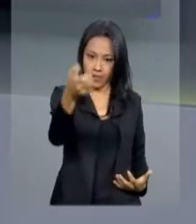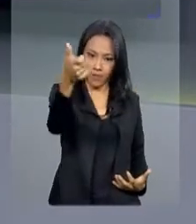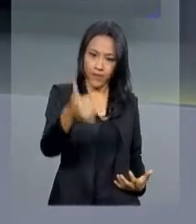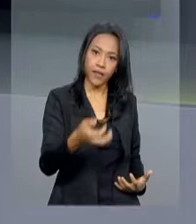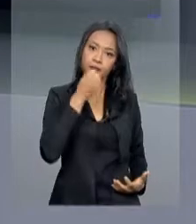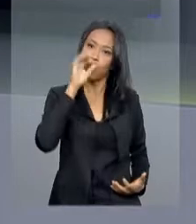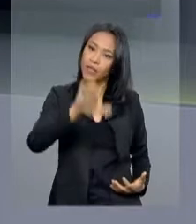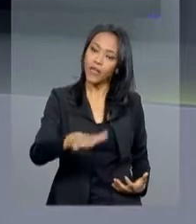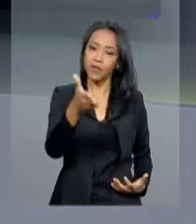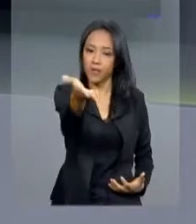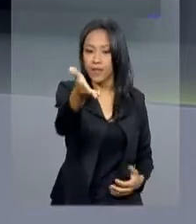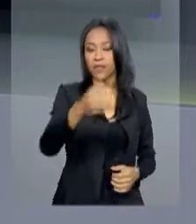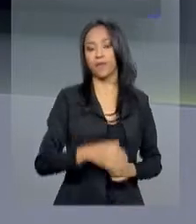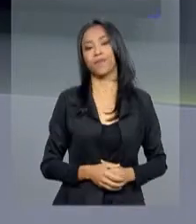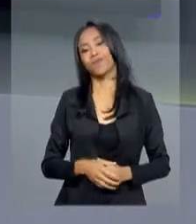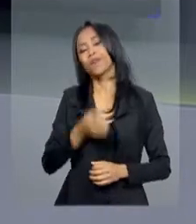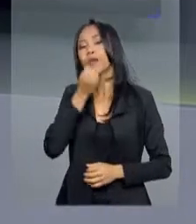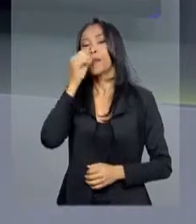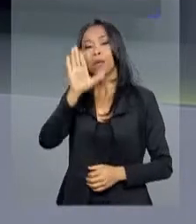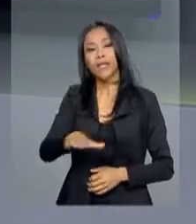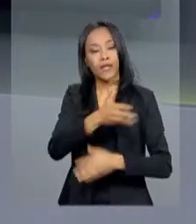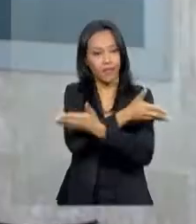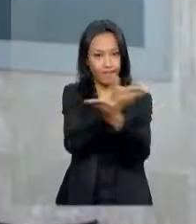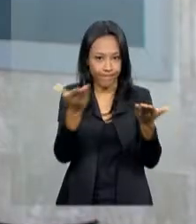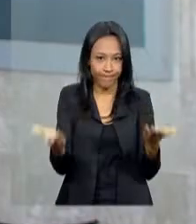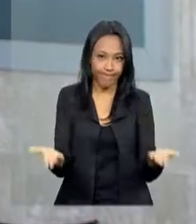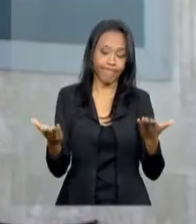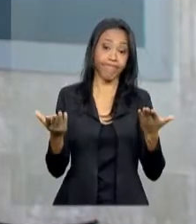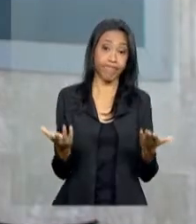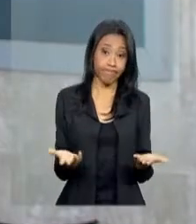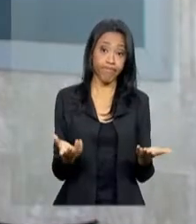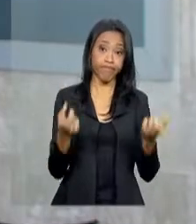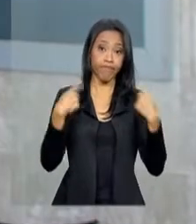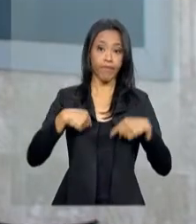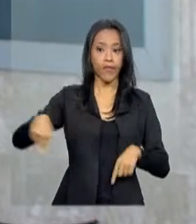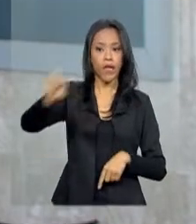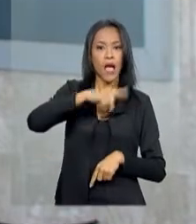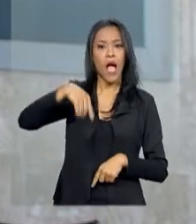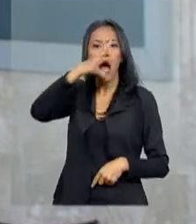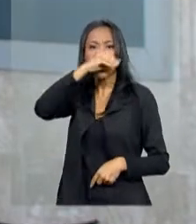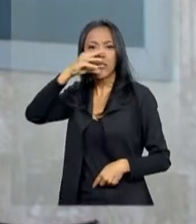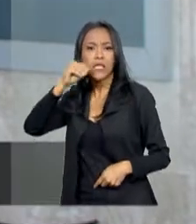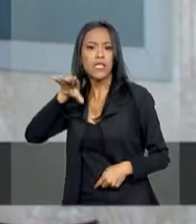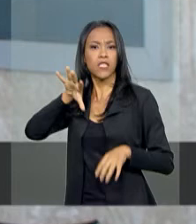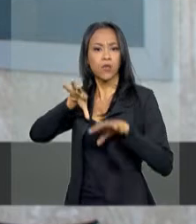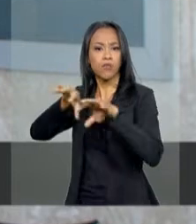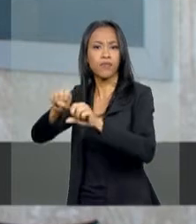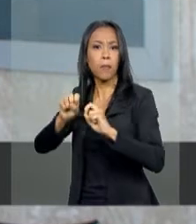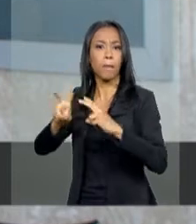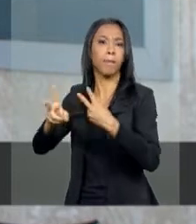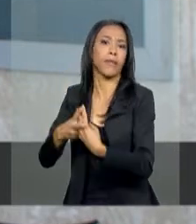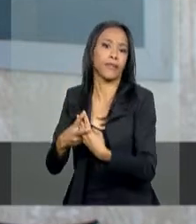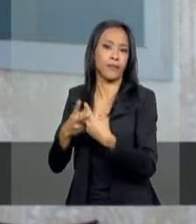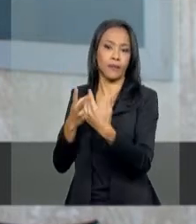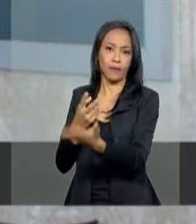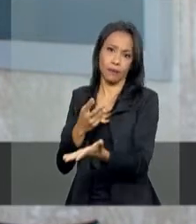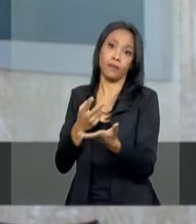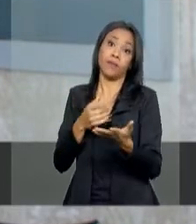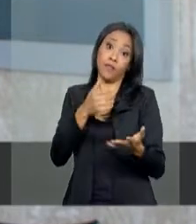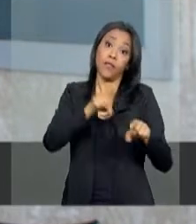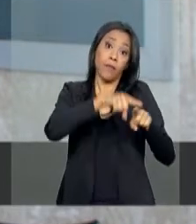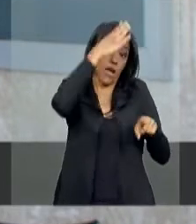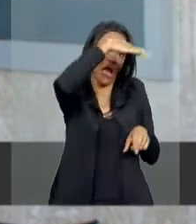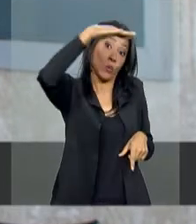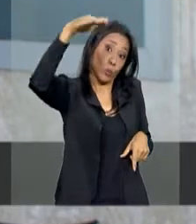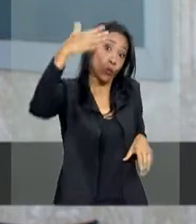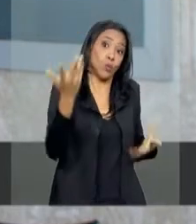tarde pra você boa tarde renato boa tarde a todos olha é os adolescentes que estão cumprindo medidas socioeducativas e também os adultos que estão cumprindo